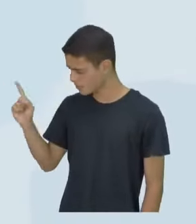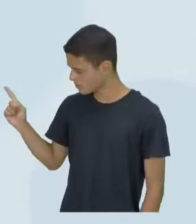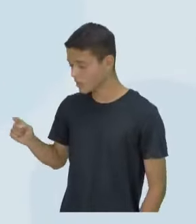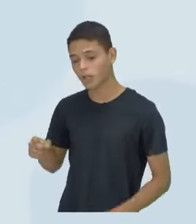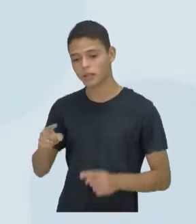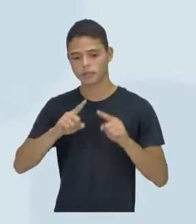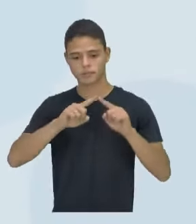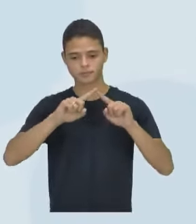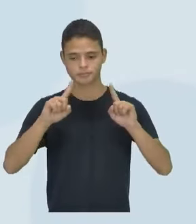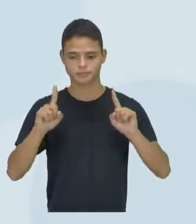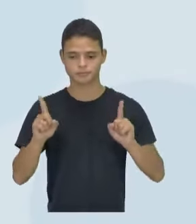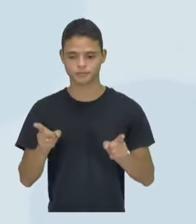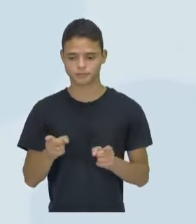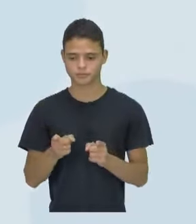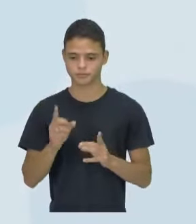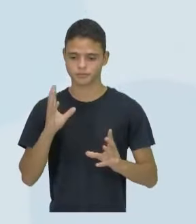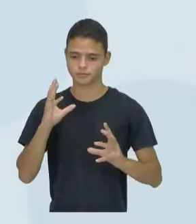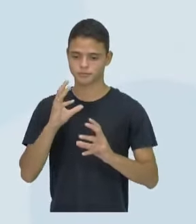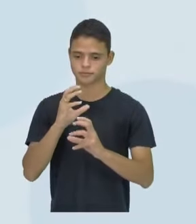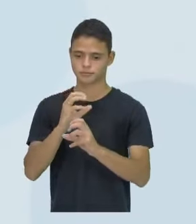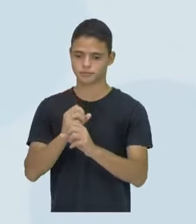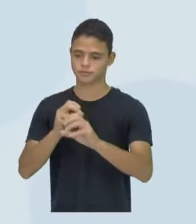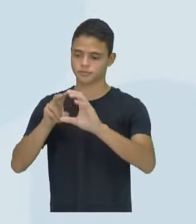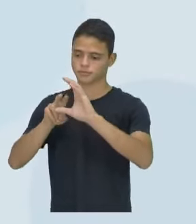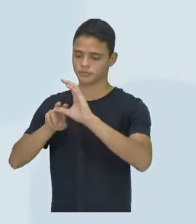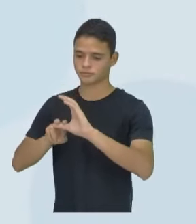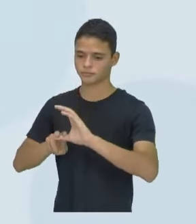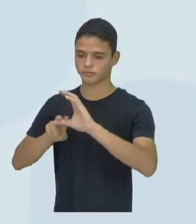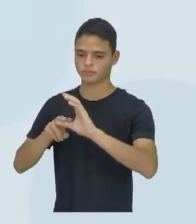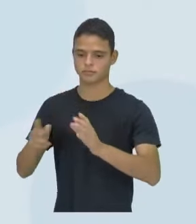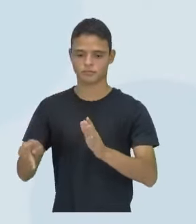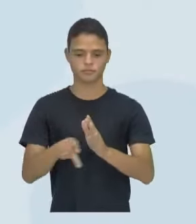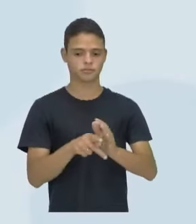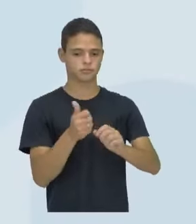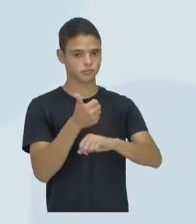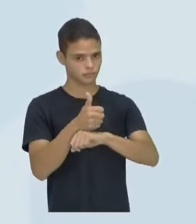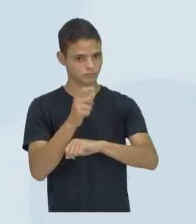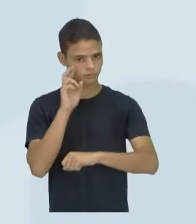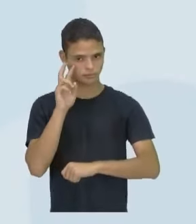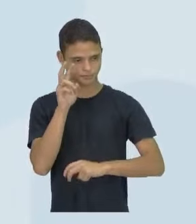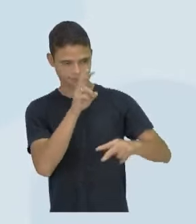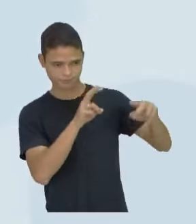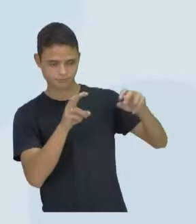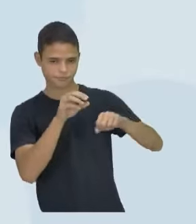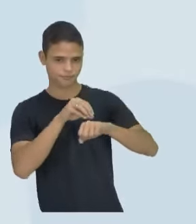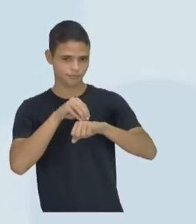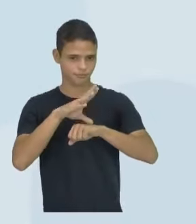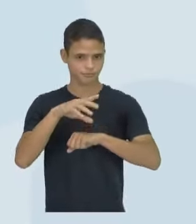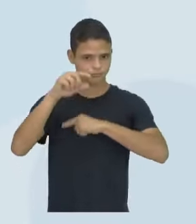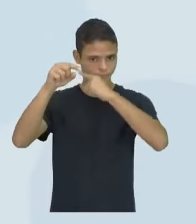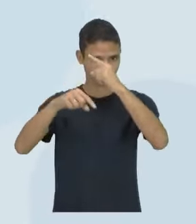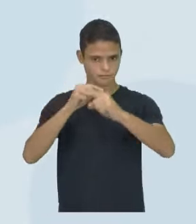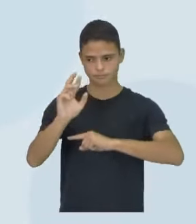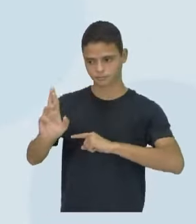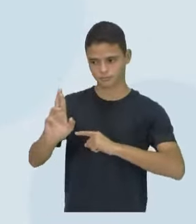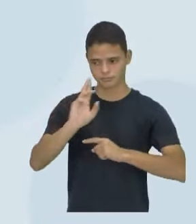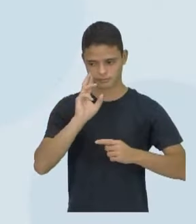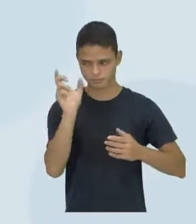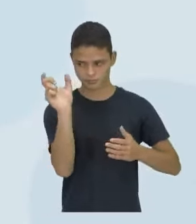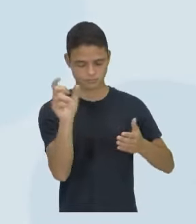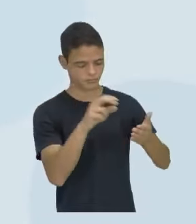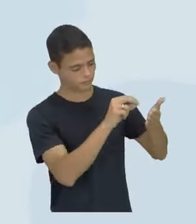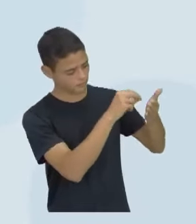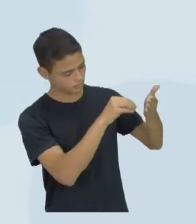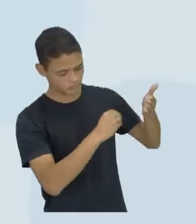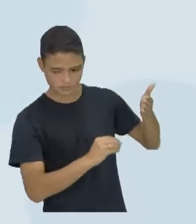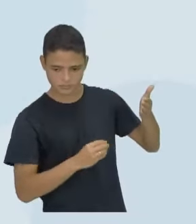a quantidade de letras para essa profissão. Então, você vai ler a dica e vai mandar uma palavra que